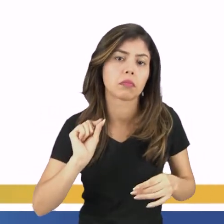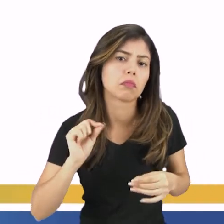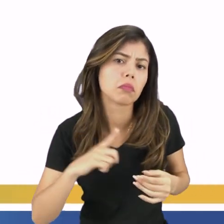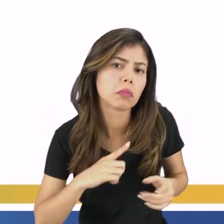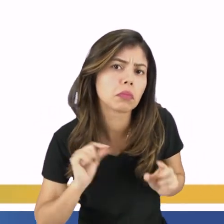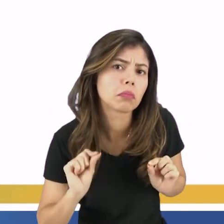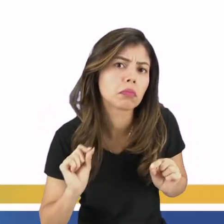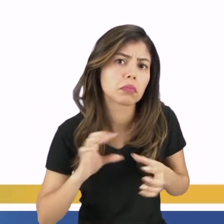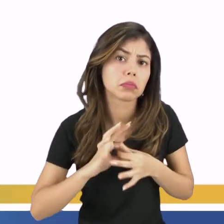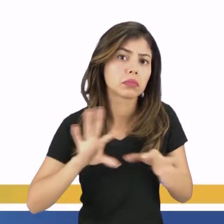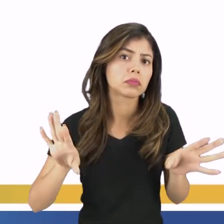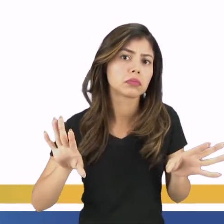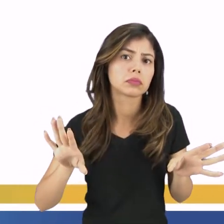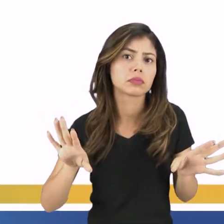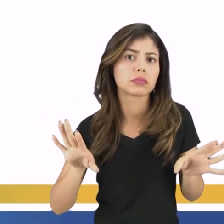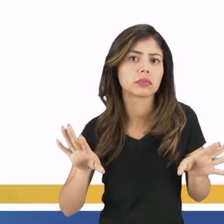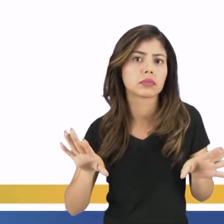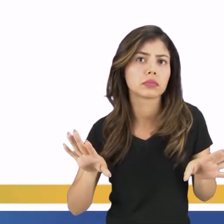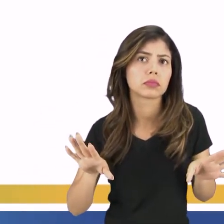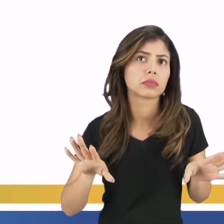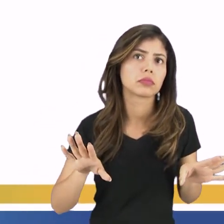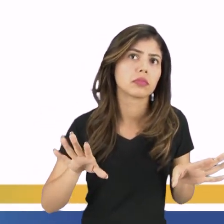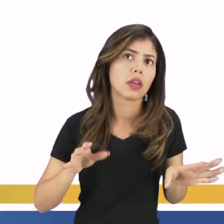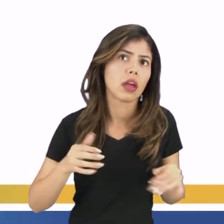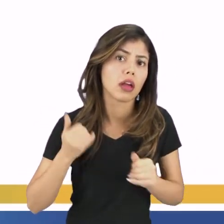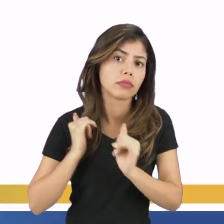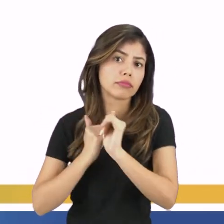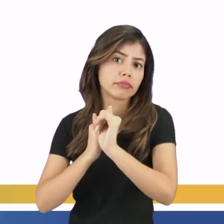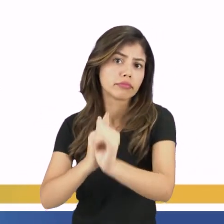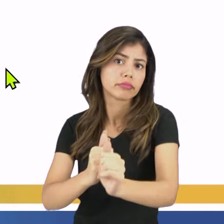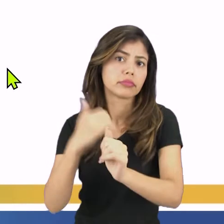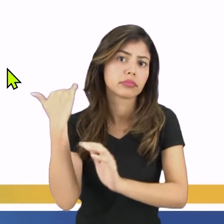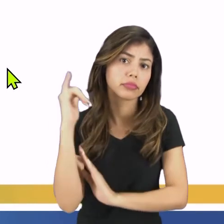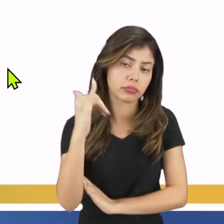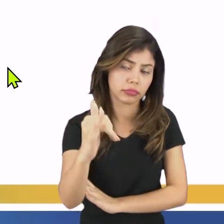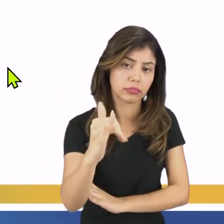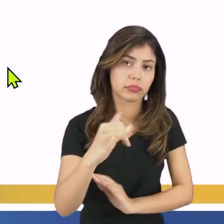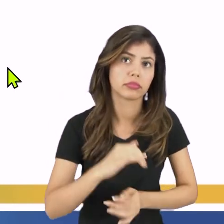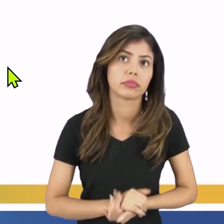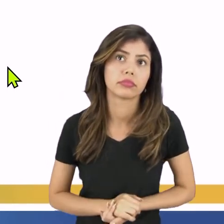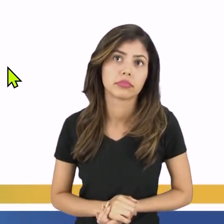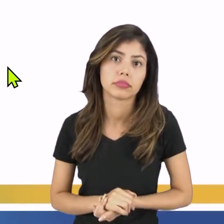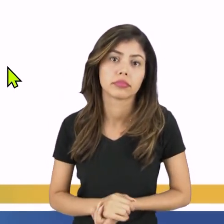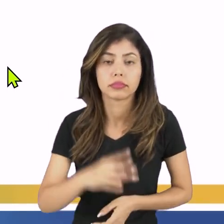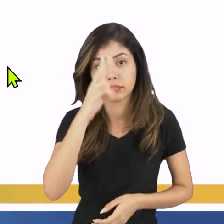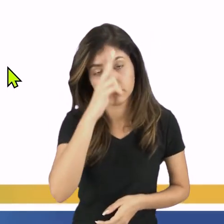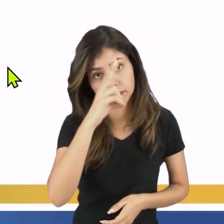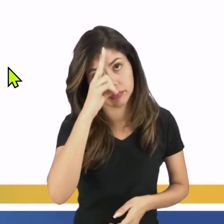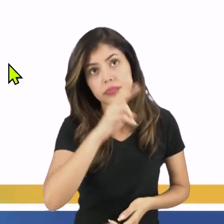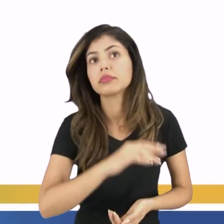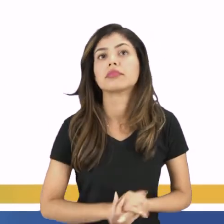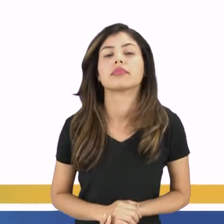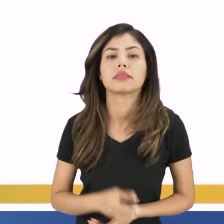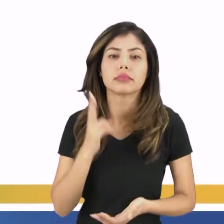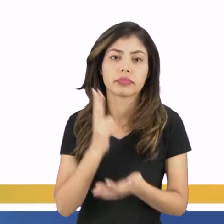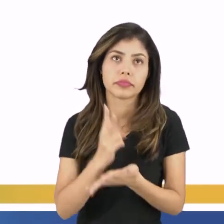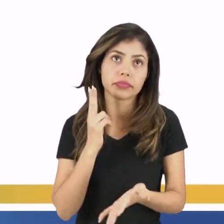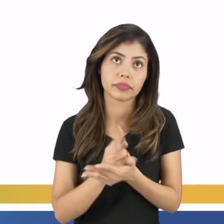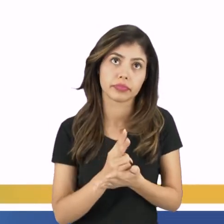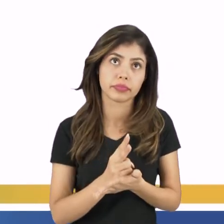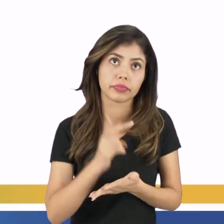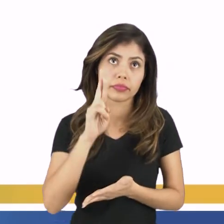acontece com essa liberação de íons? Tem a condução de eletricidade. Então, relembrando, todas as vezes que a gente tiver